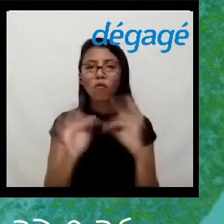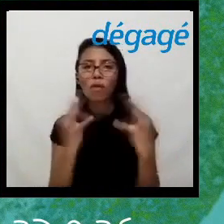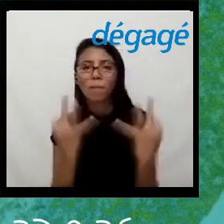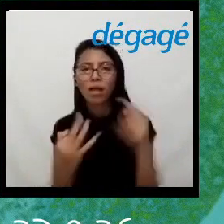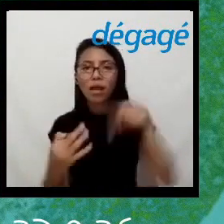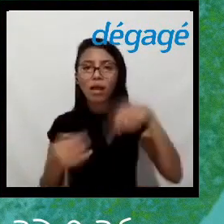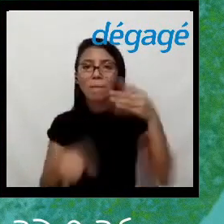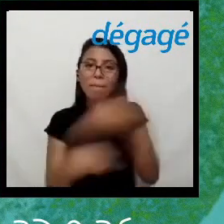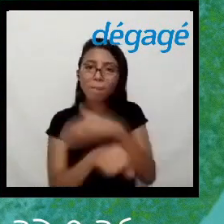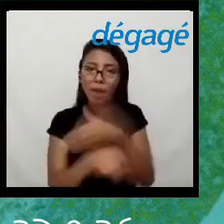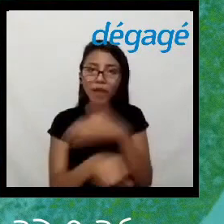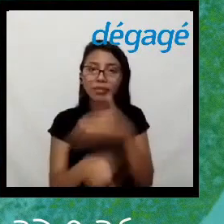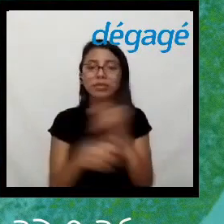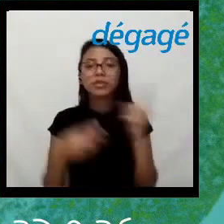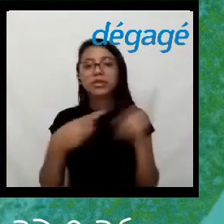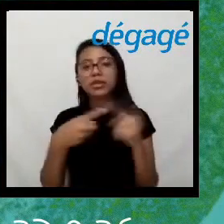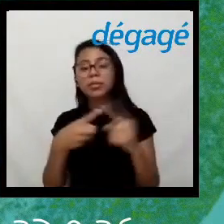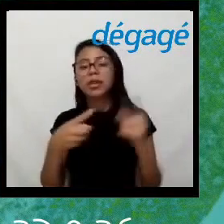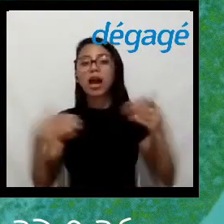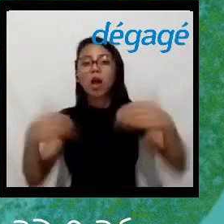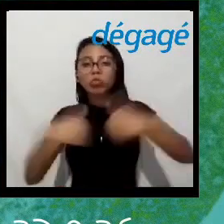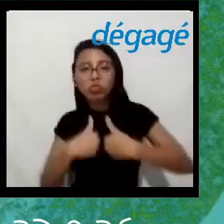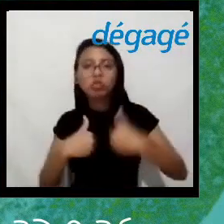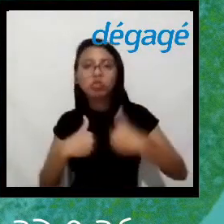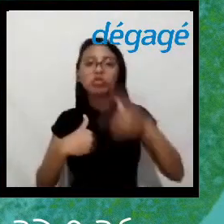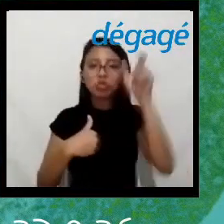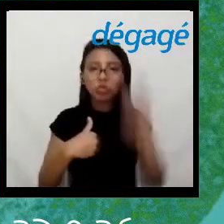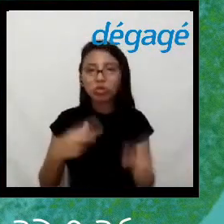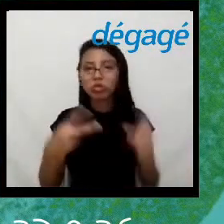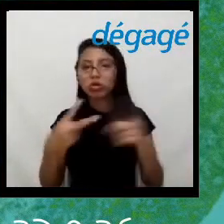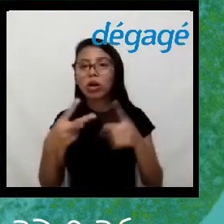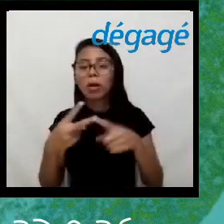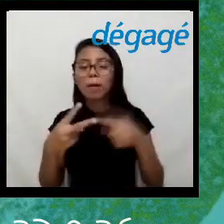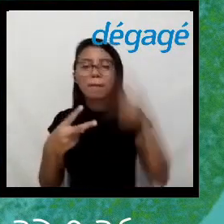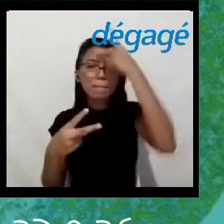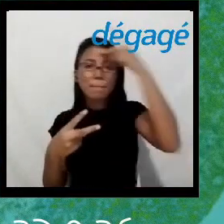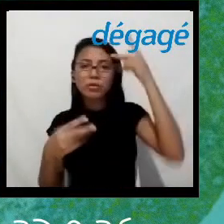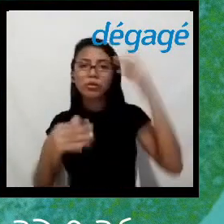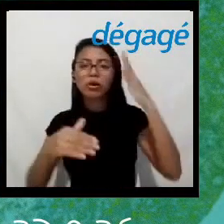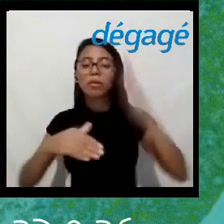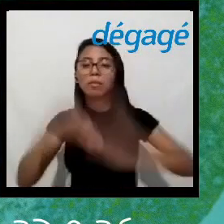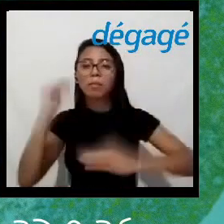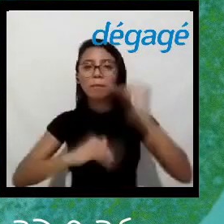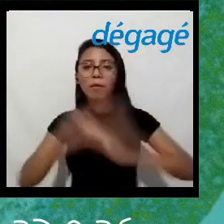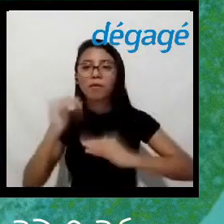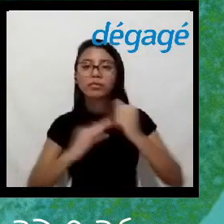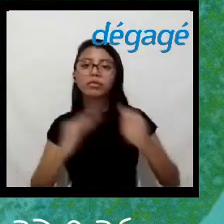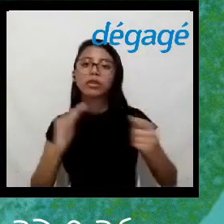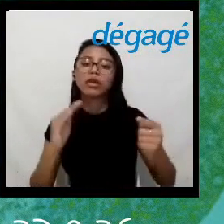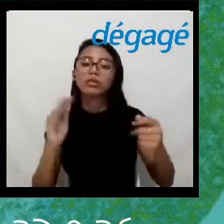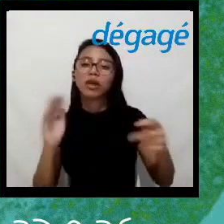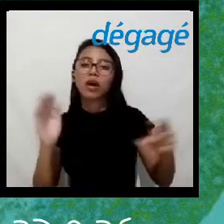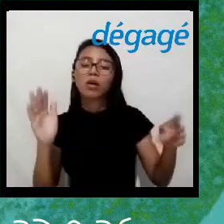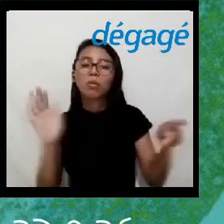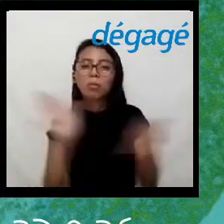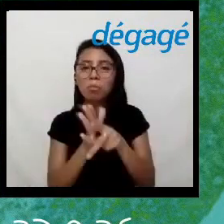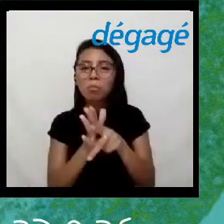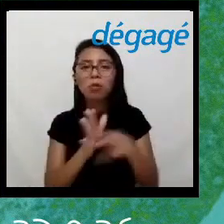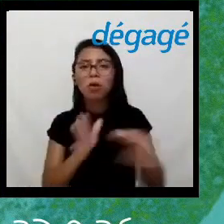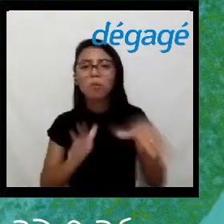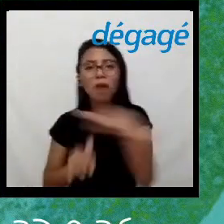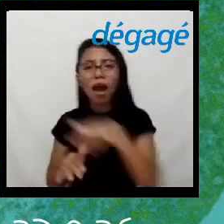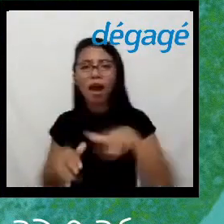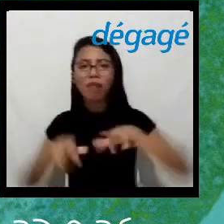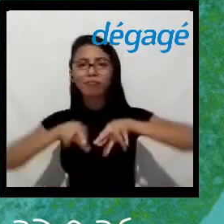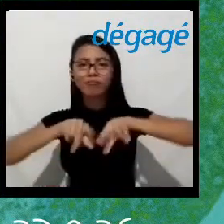da área de saúde com experiência em artes, para essa reflexão acerca da transversalidade da arte,